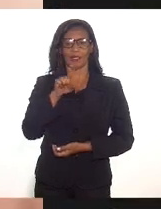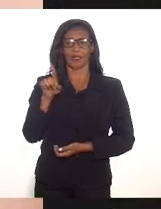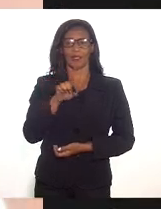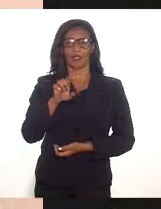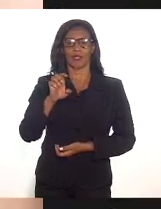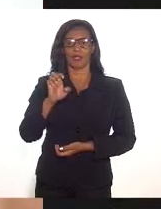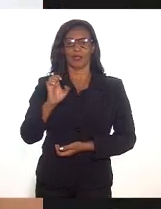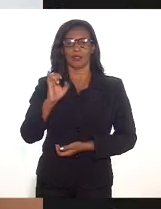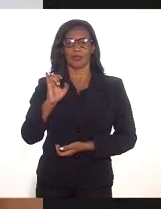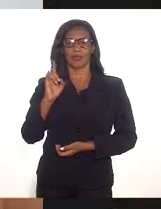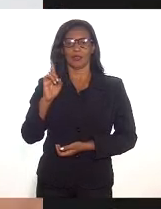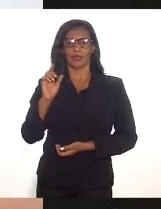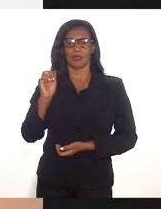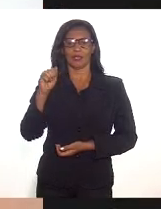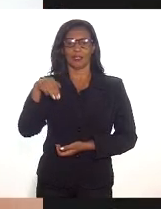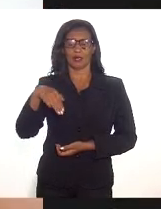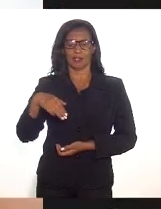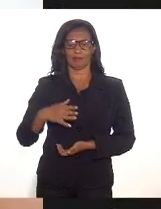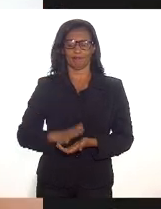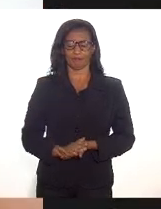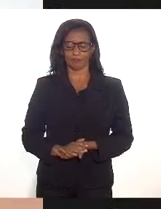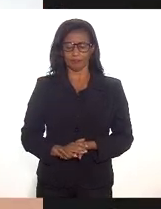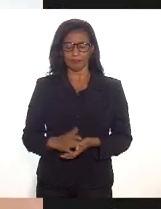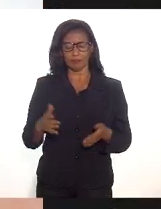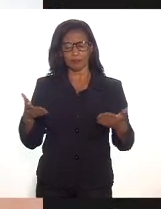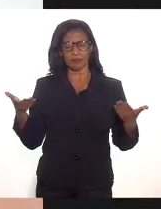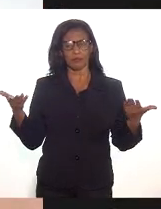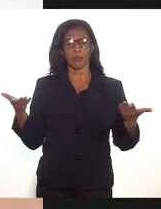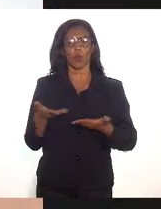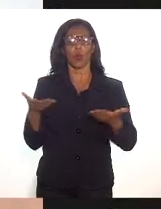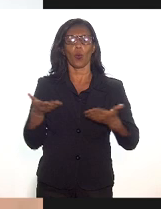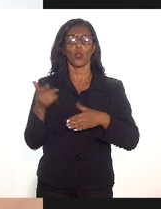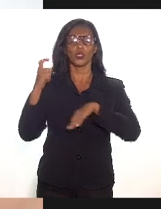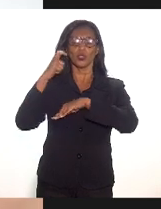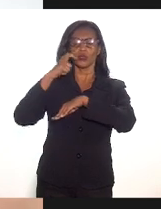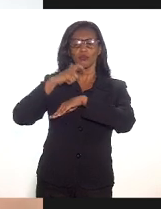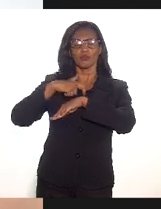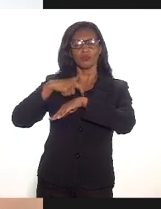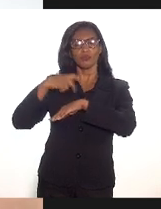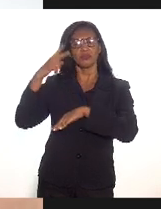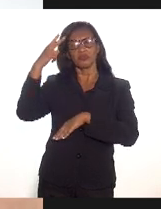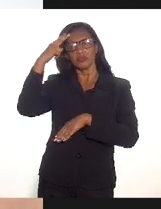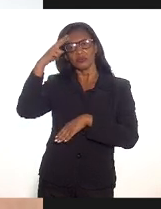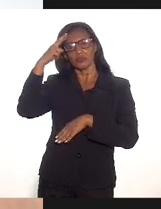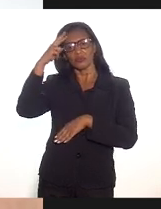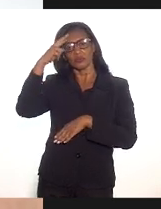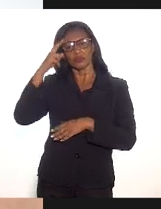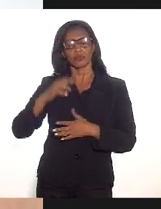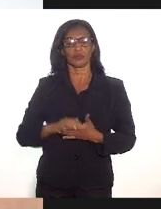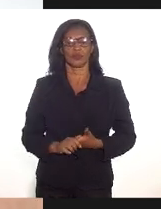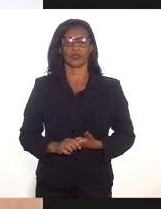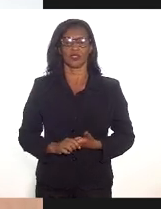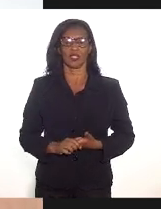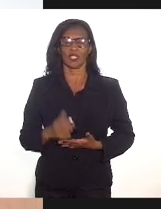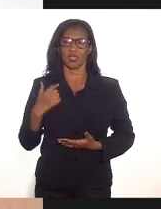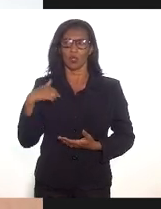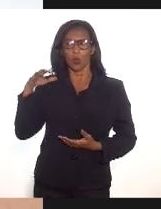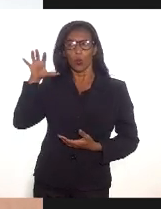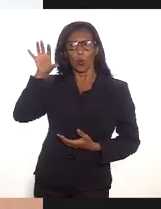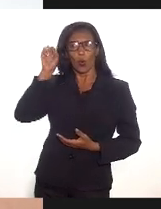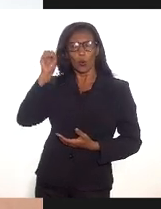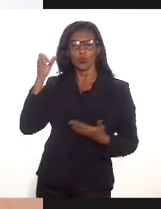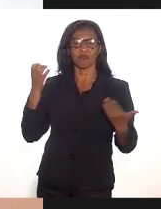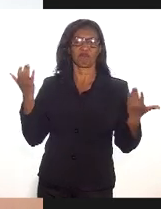Presidente, obrigada. Hoje foi um momento histórico nosso nessa casa. Eu escuto agora o nosso vereador,